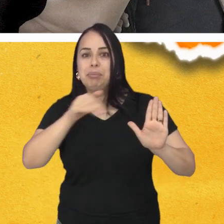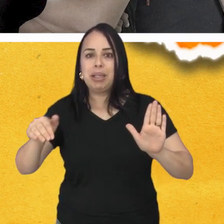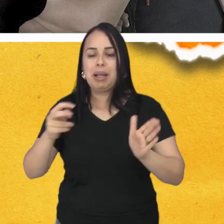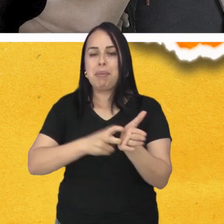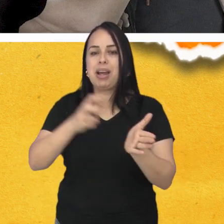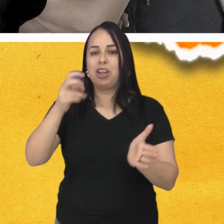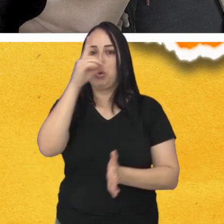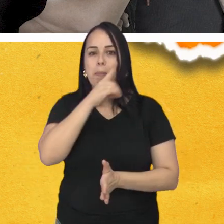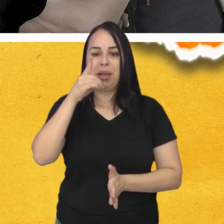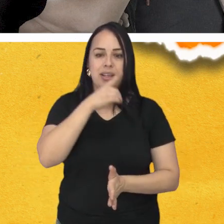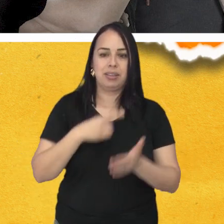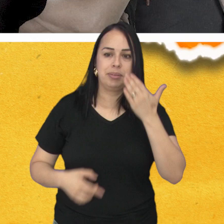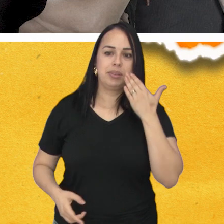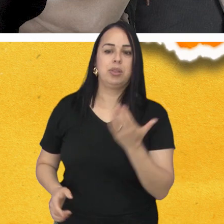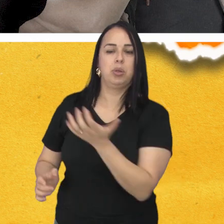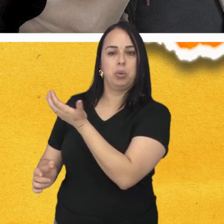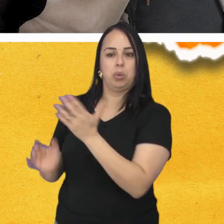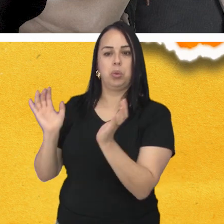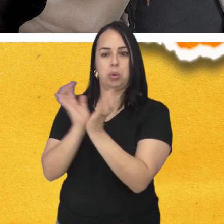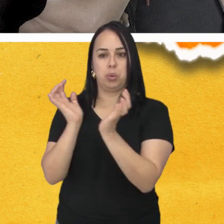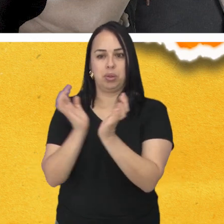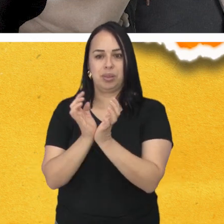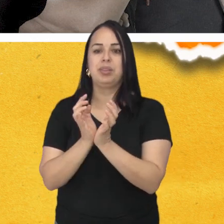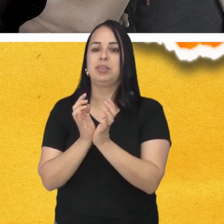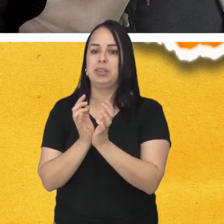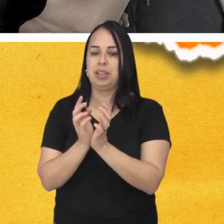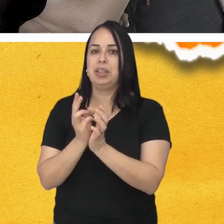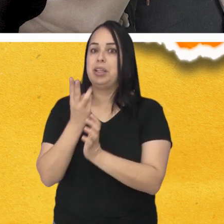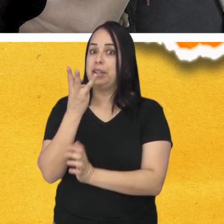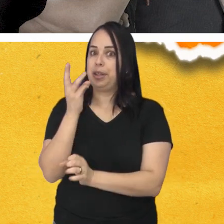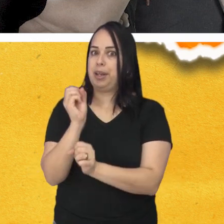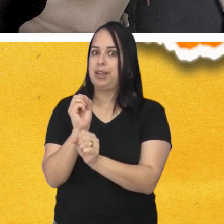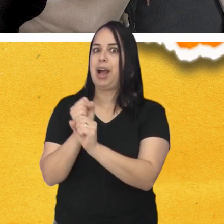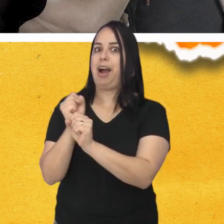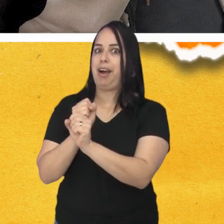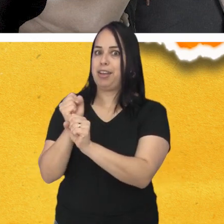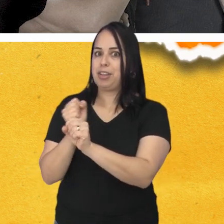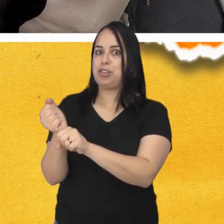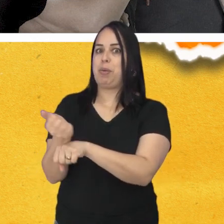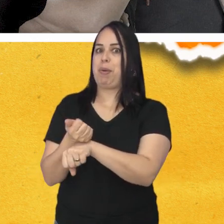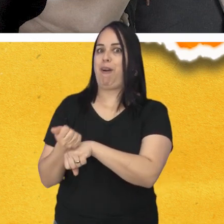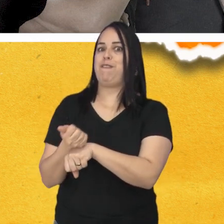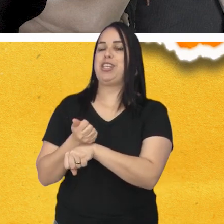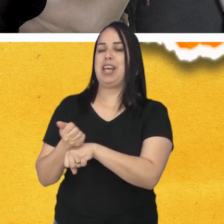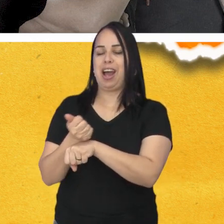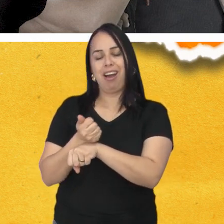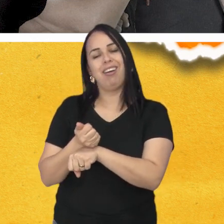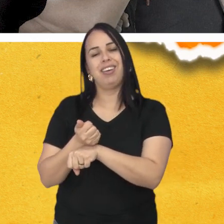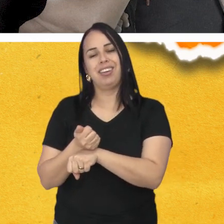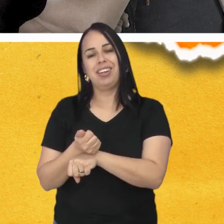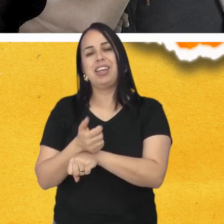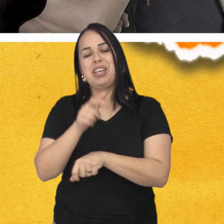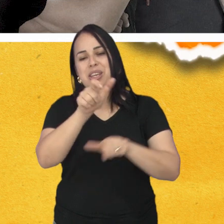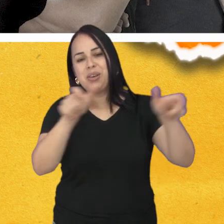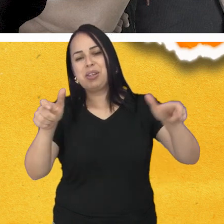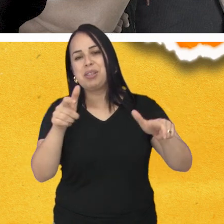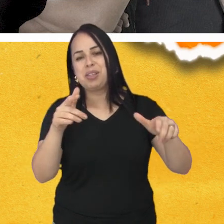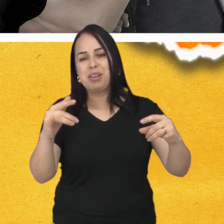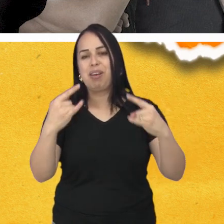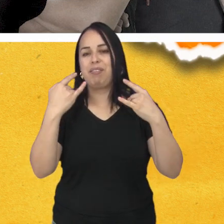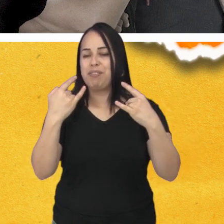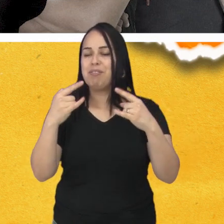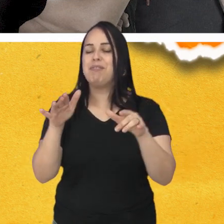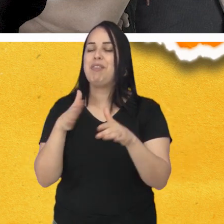10h30 da manhã, a banda joseense Gestalt. Com mais de 30 anos de carreira, o grupo promete encantar o público